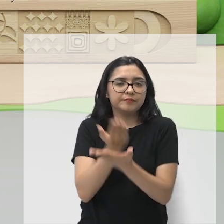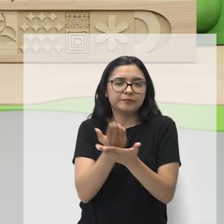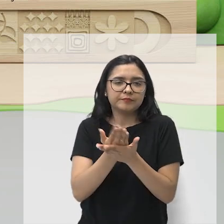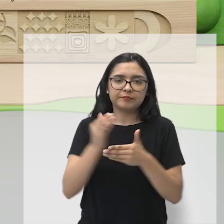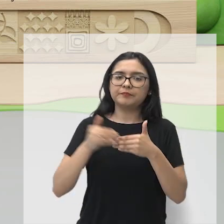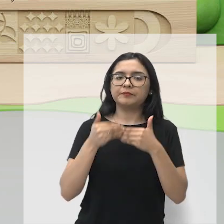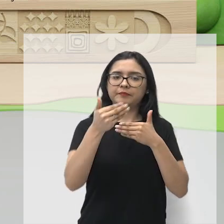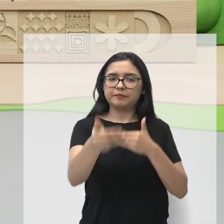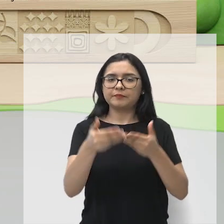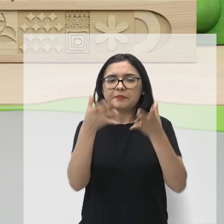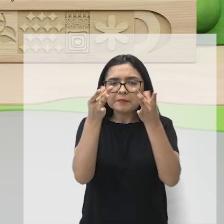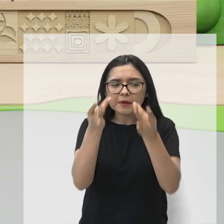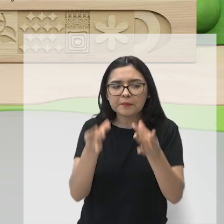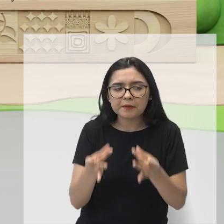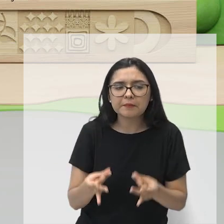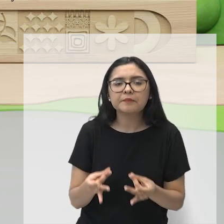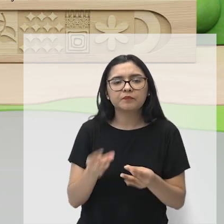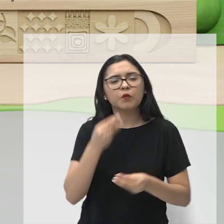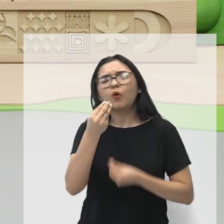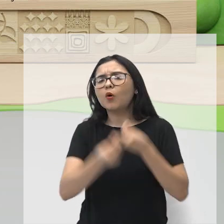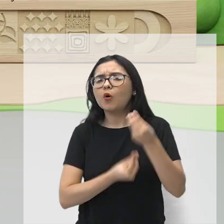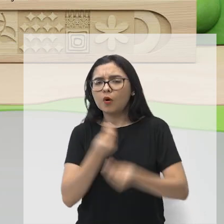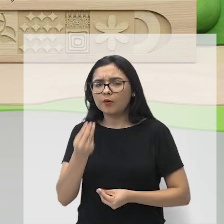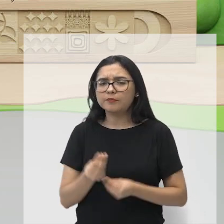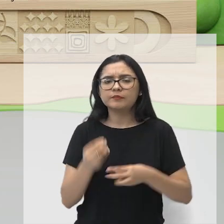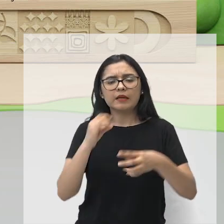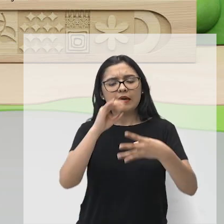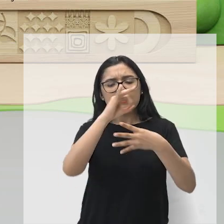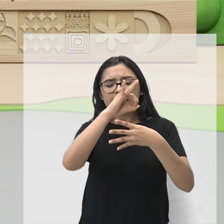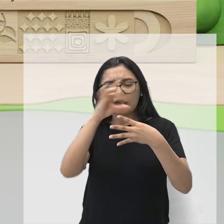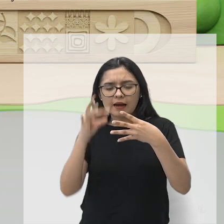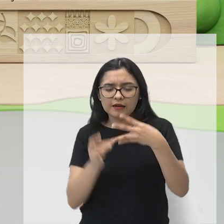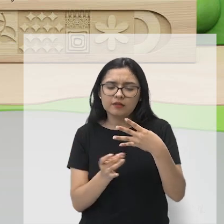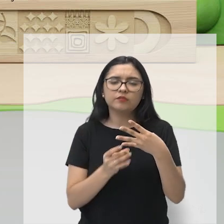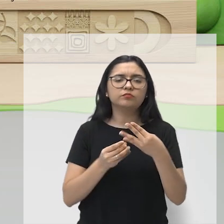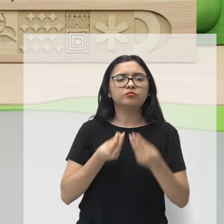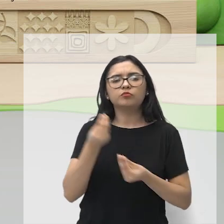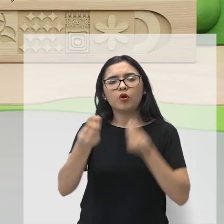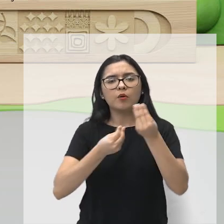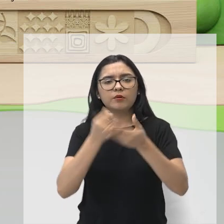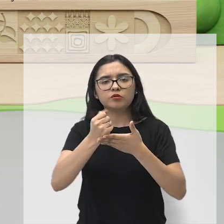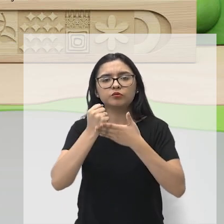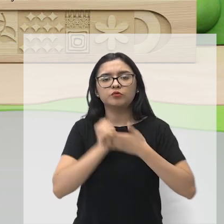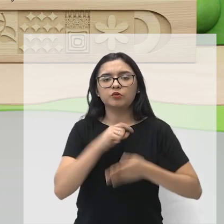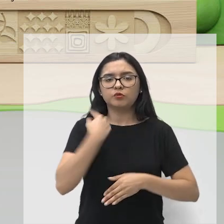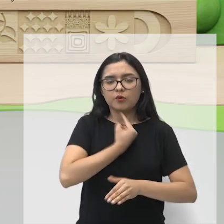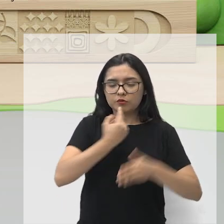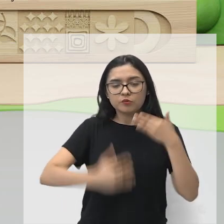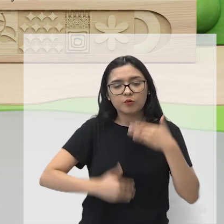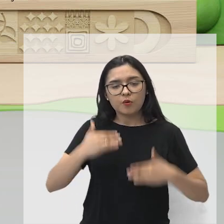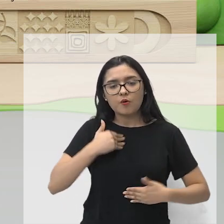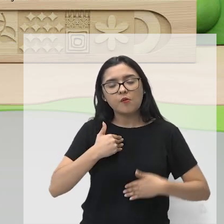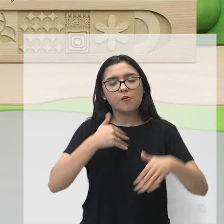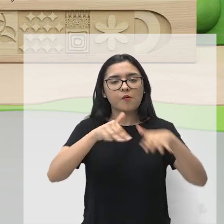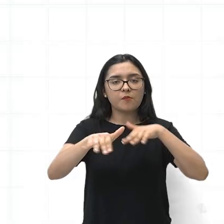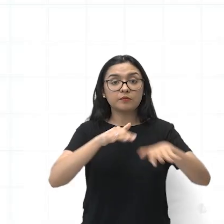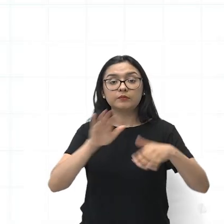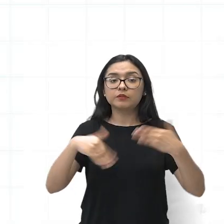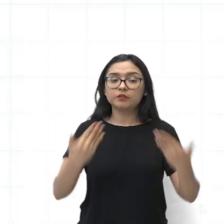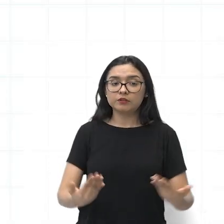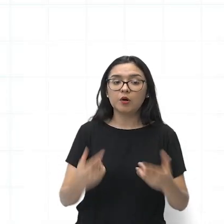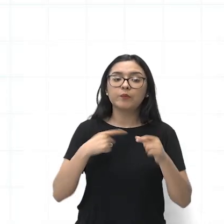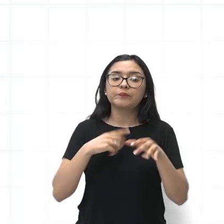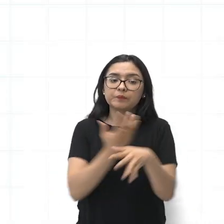à frente como cada um funciona na realização desses movimentos. O nosso sistema